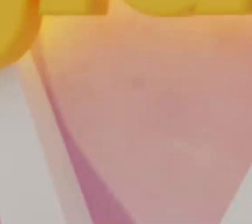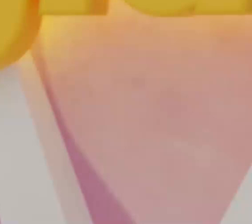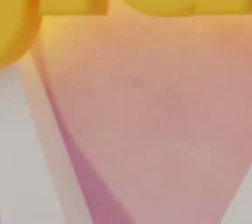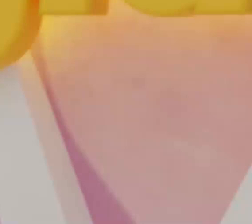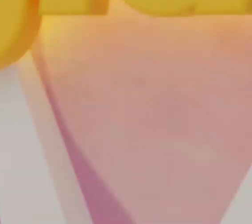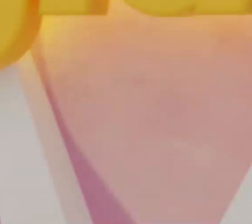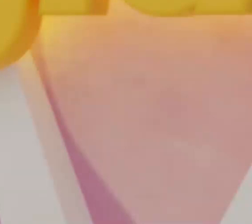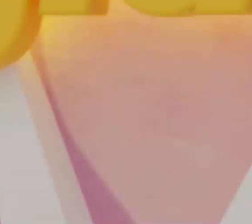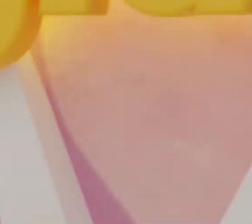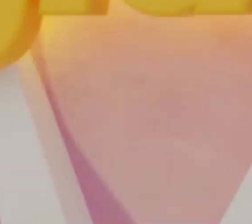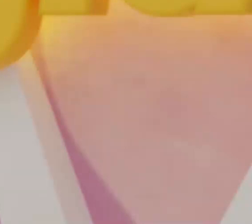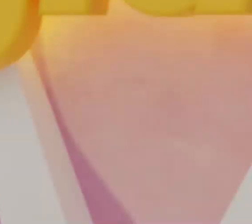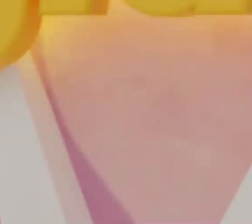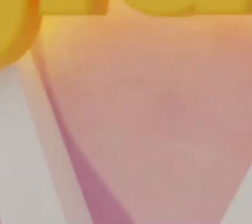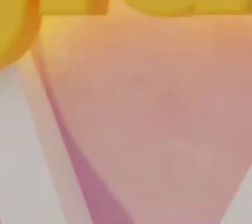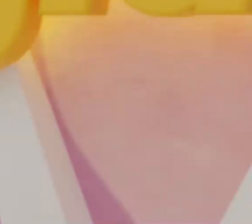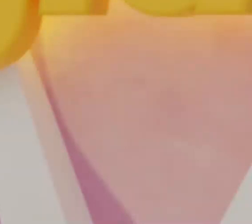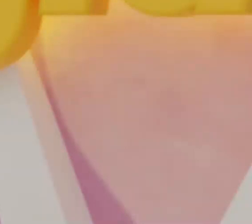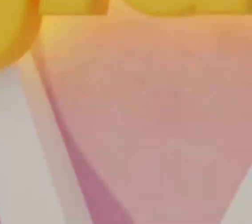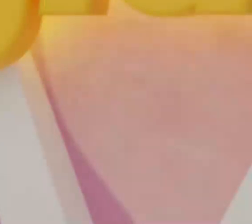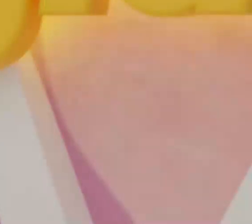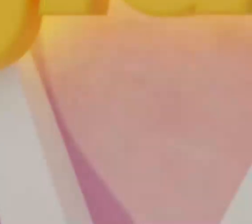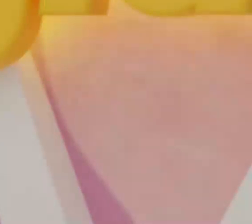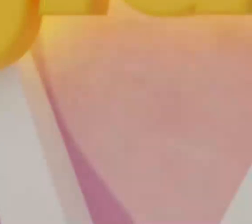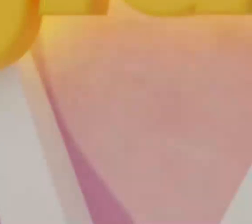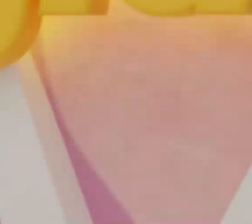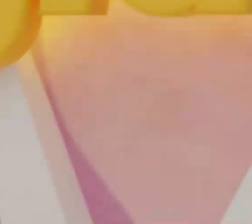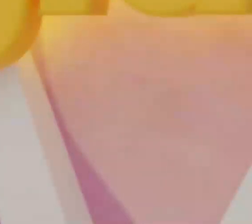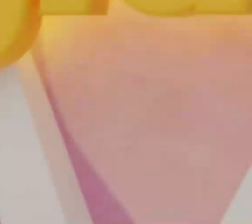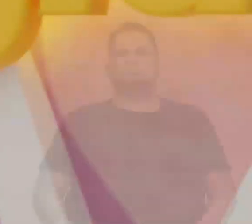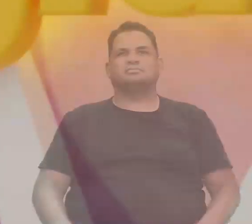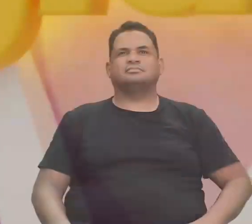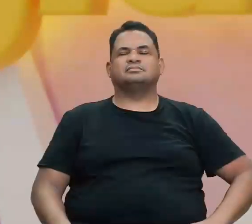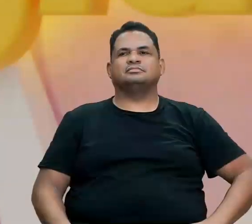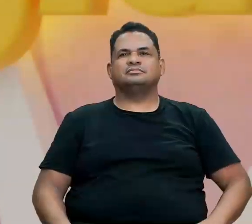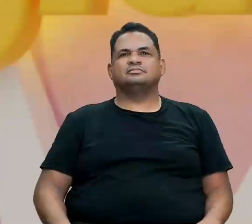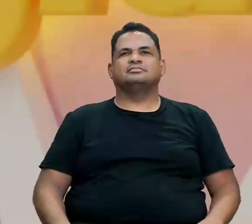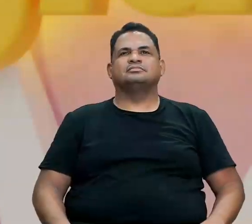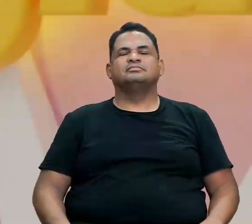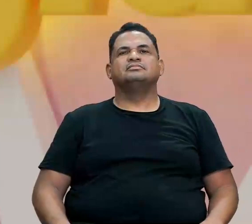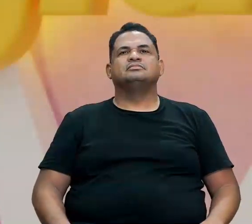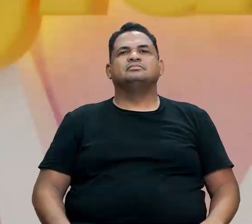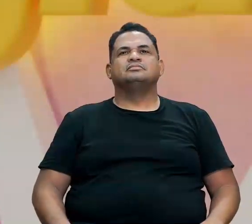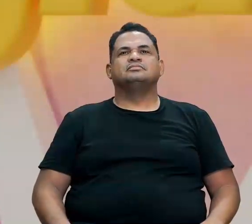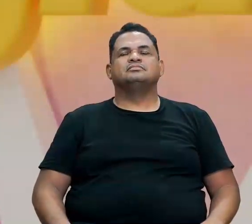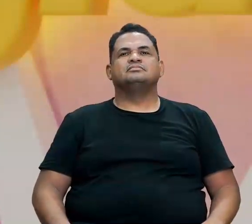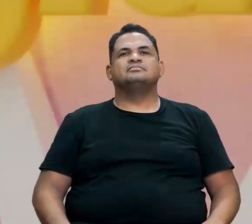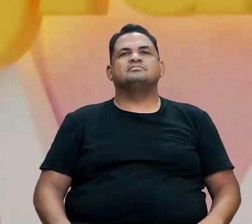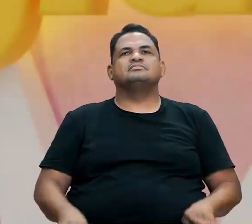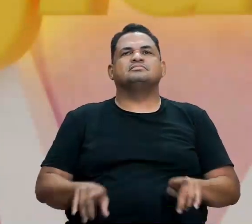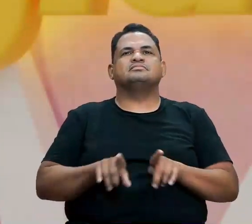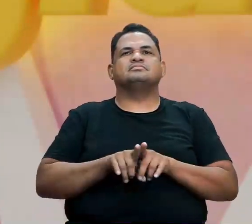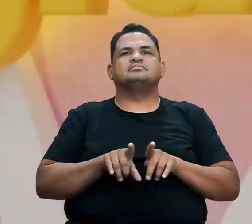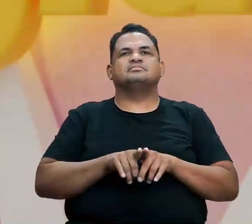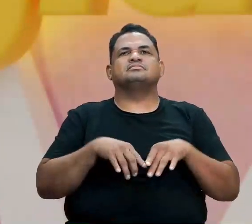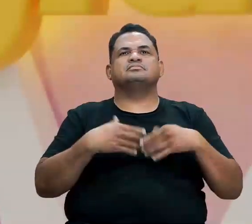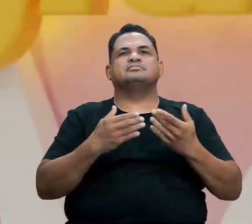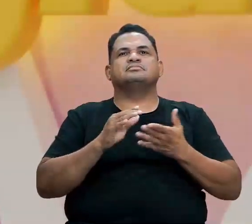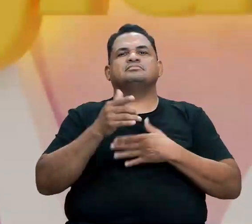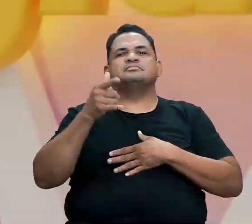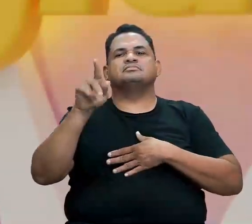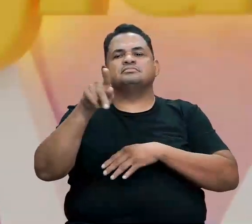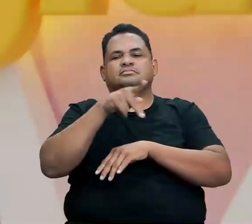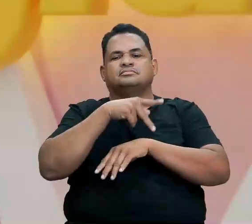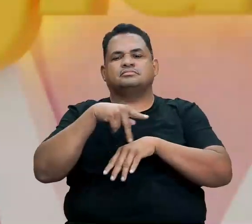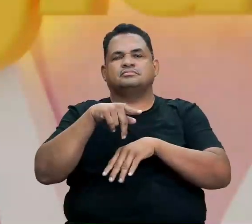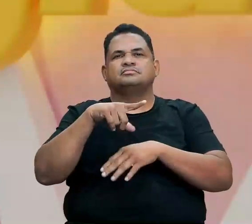é fruto dessa diversidade cultural que é enorme, mas ele não está sozinho, né? Ele também aí tem outros países que